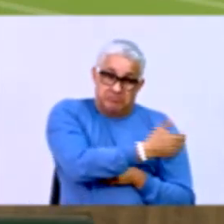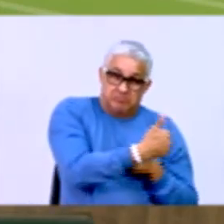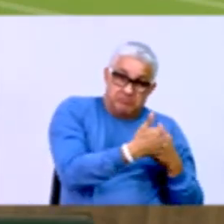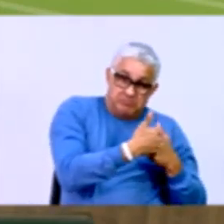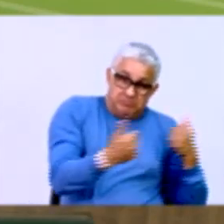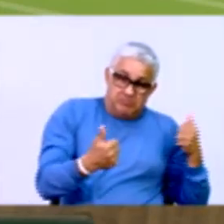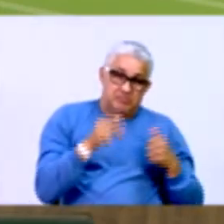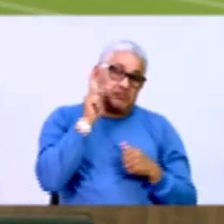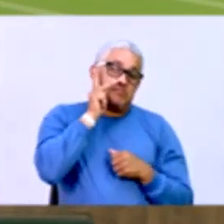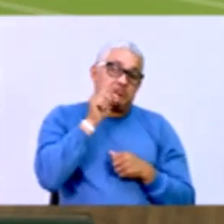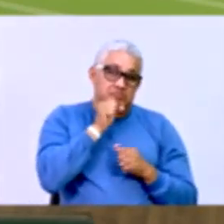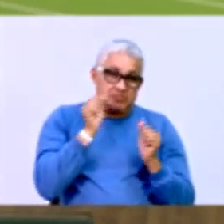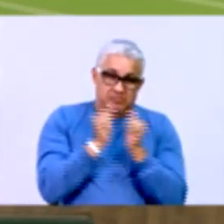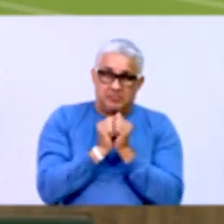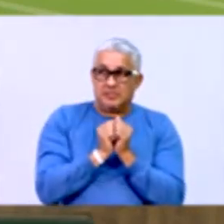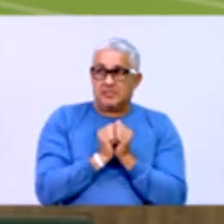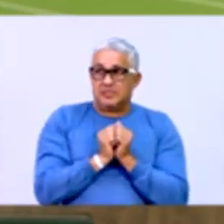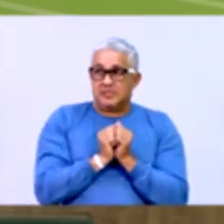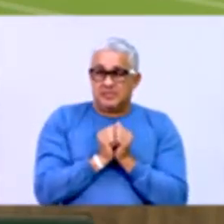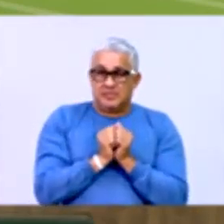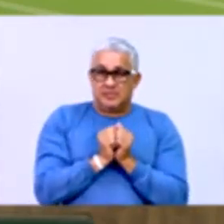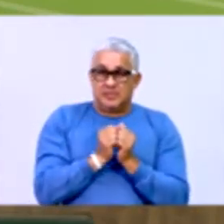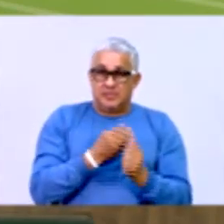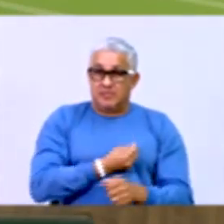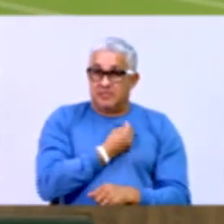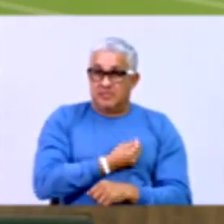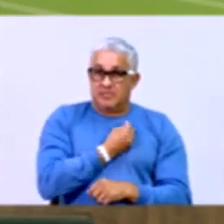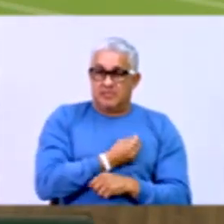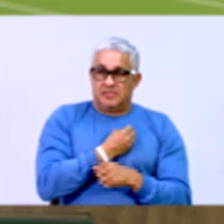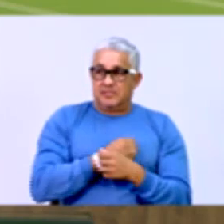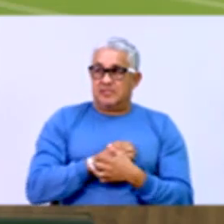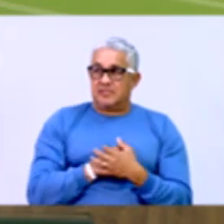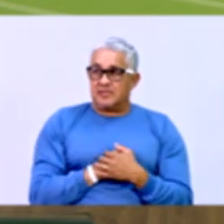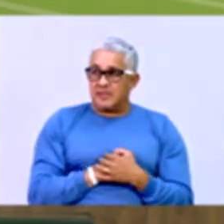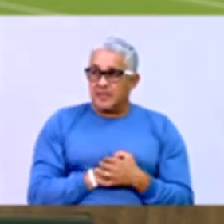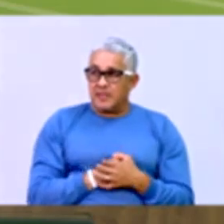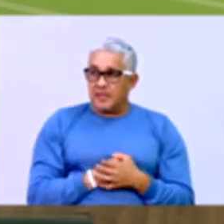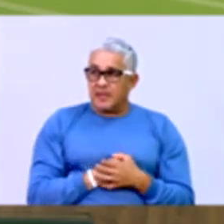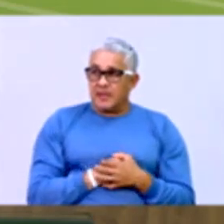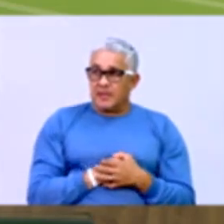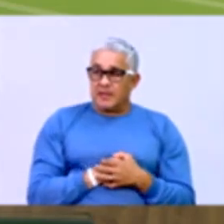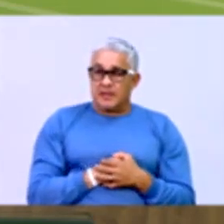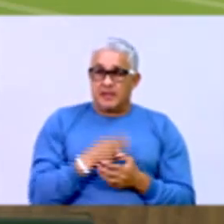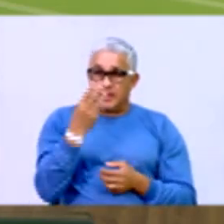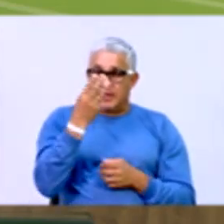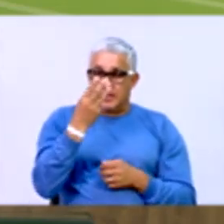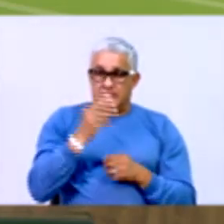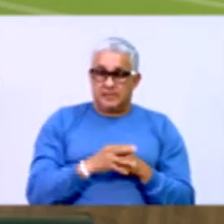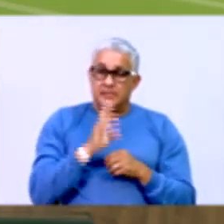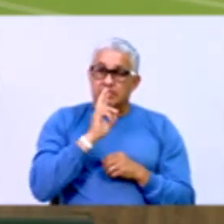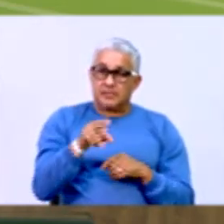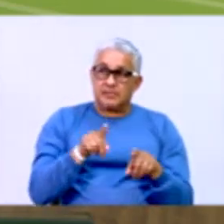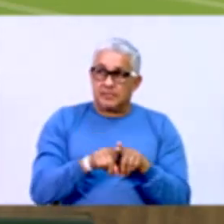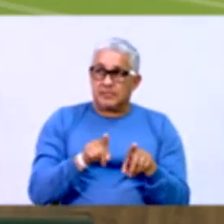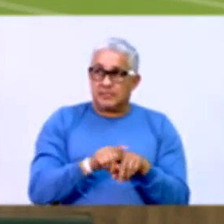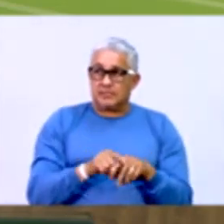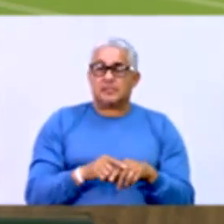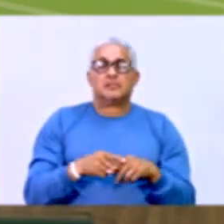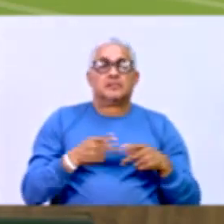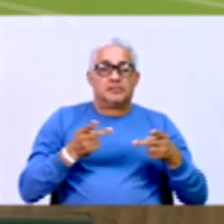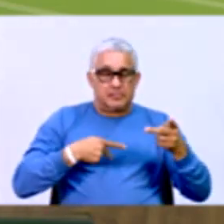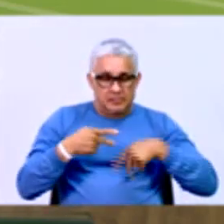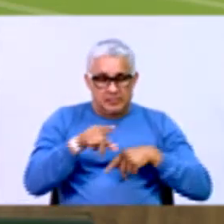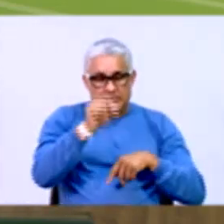vem aqui com a gente, ter aula ao vivo, né, gente? Brincadeira. Questão 3, eles responderam também planejamento, escolha de